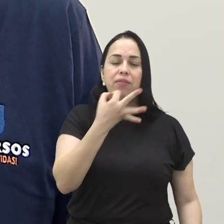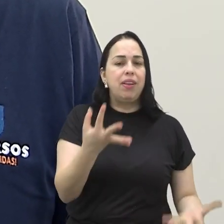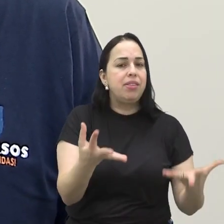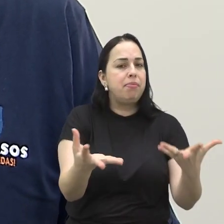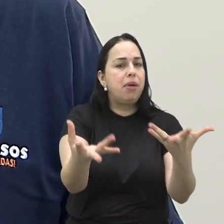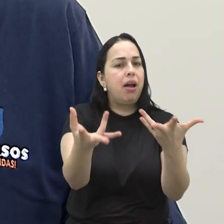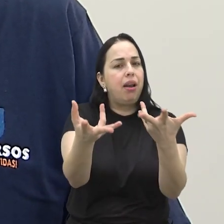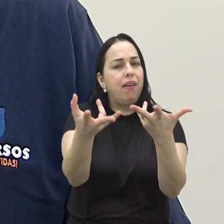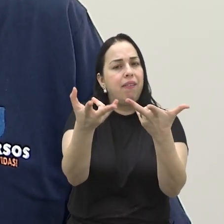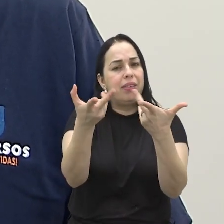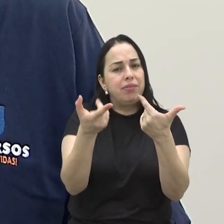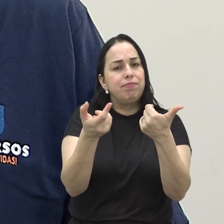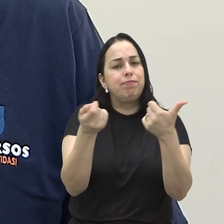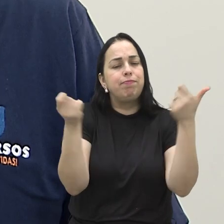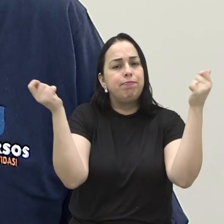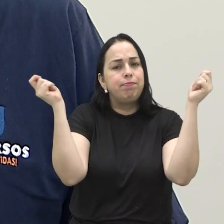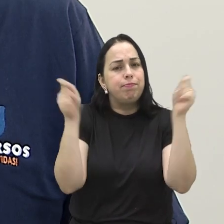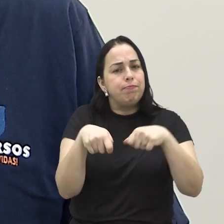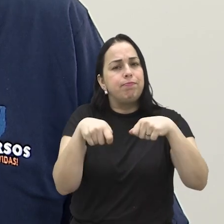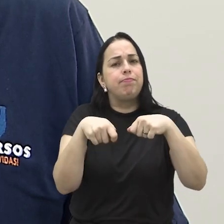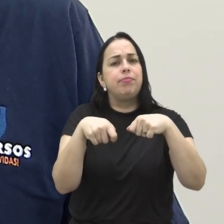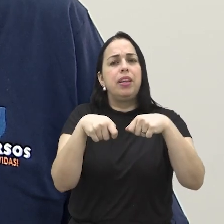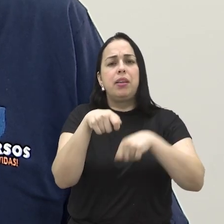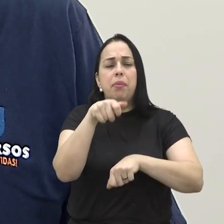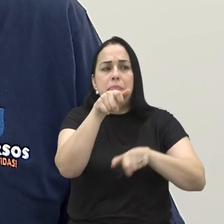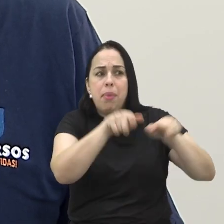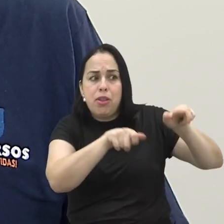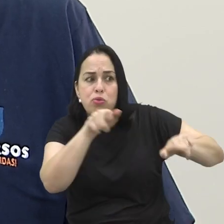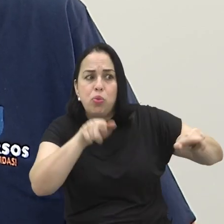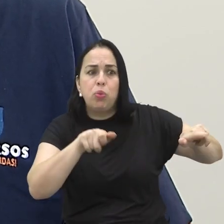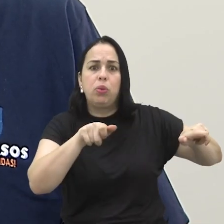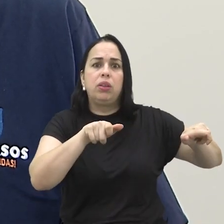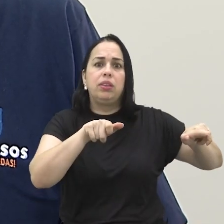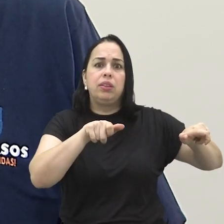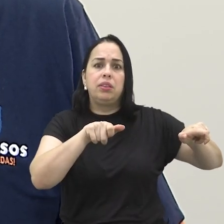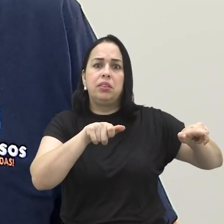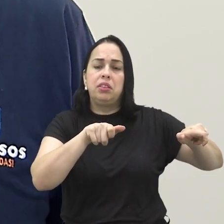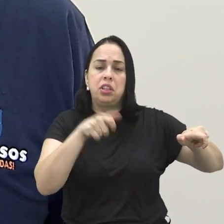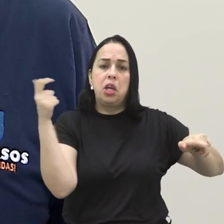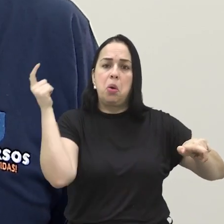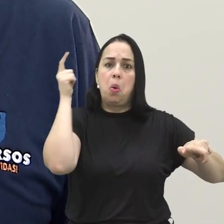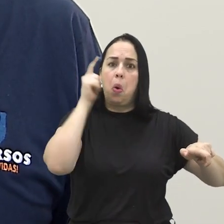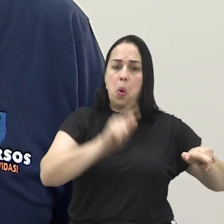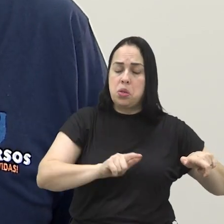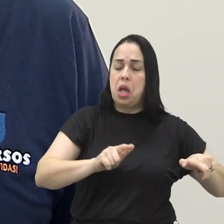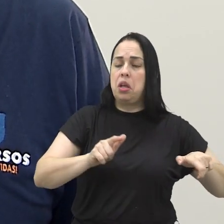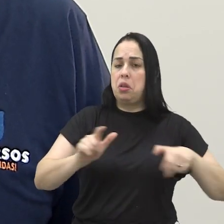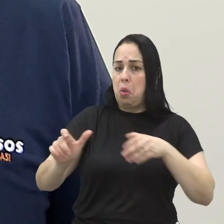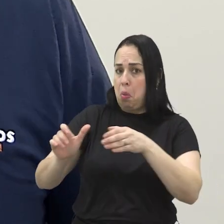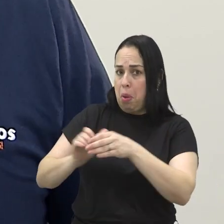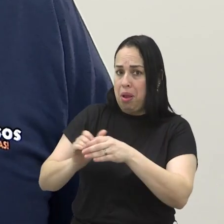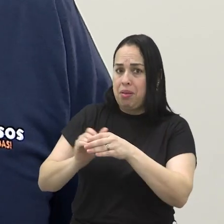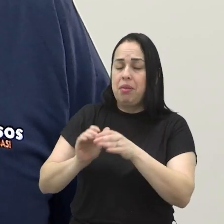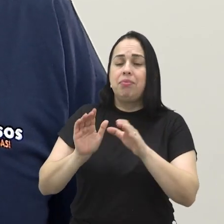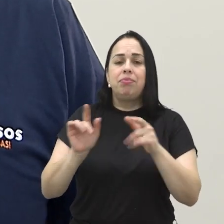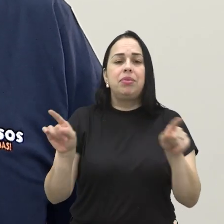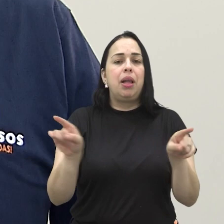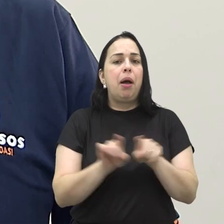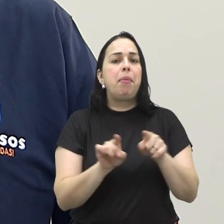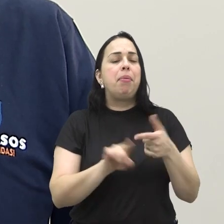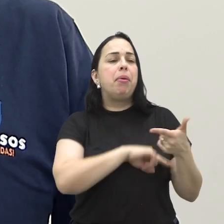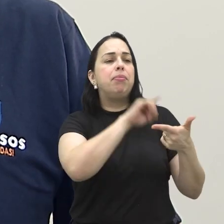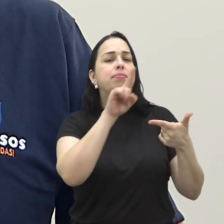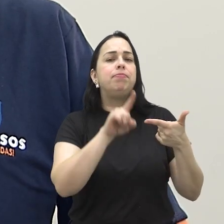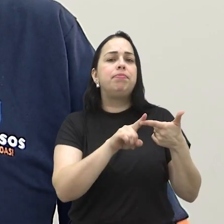ser maravilhoso no sentido assim de permitir que pessoas participem do processo e não só